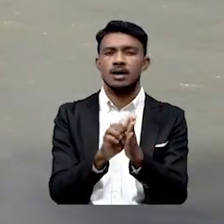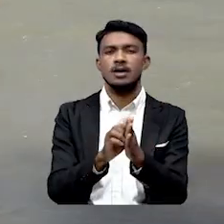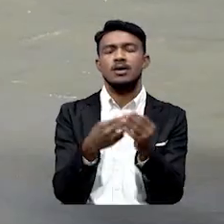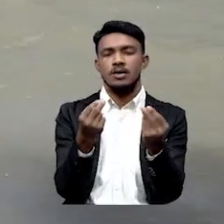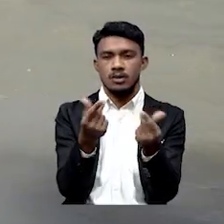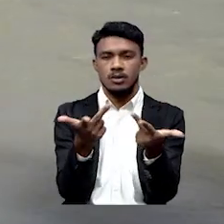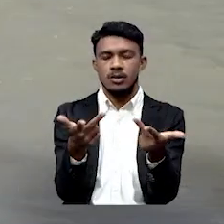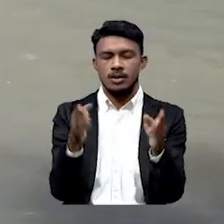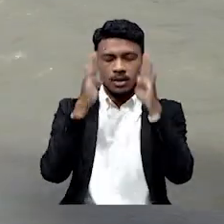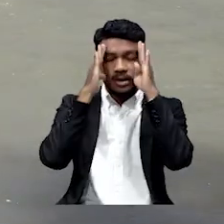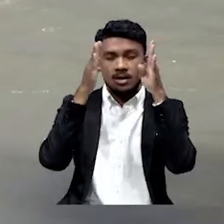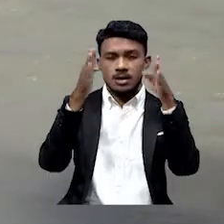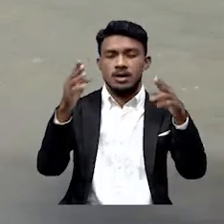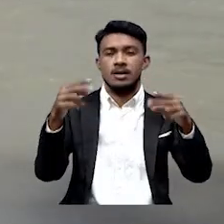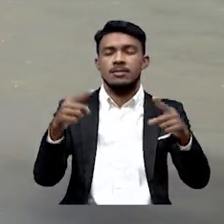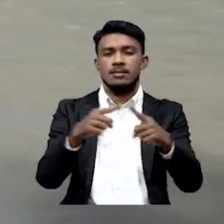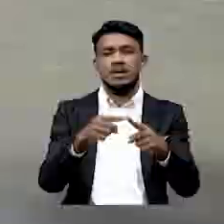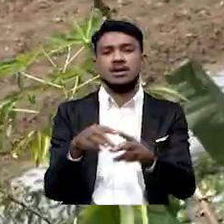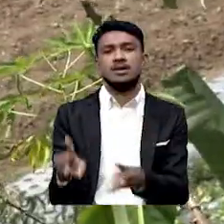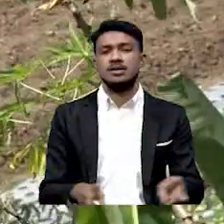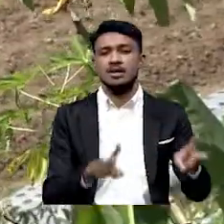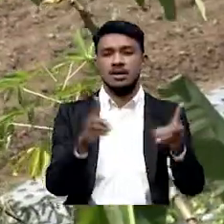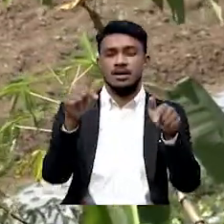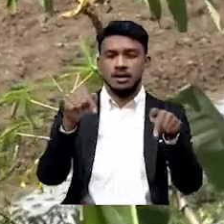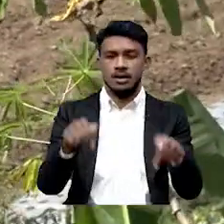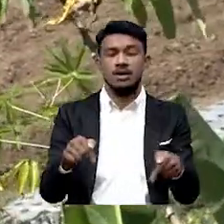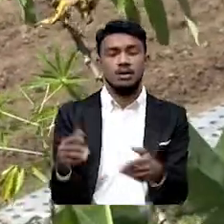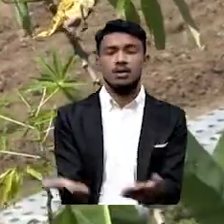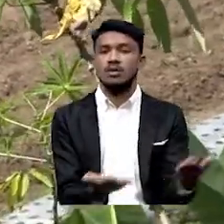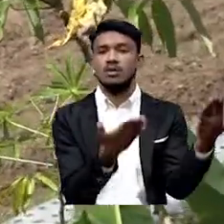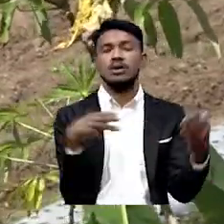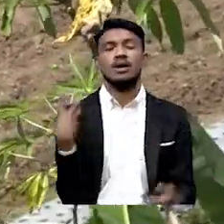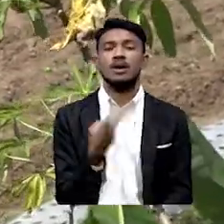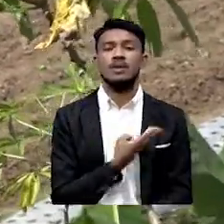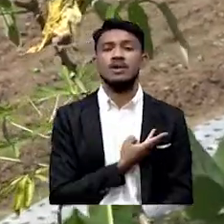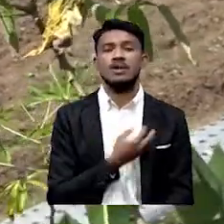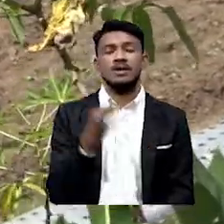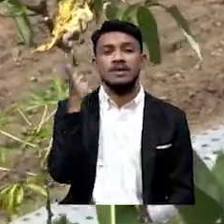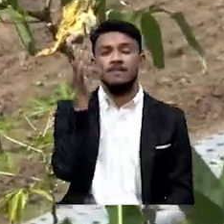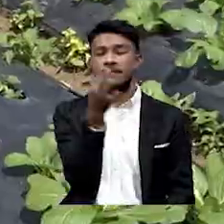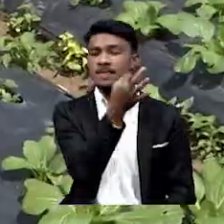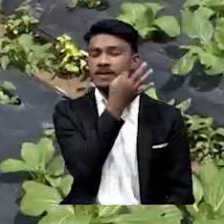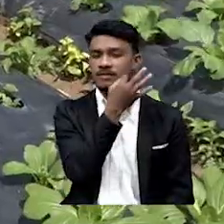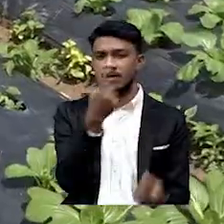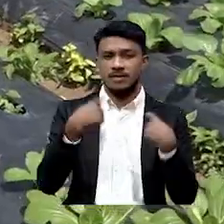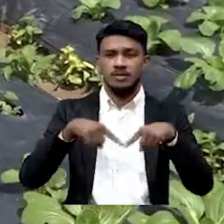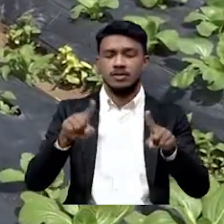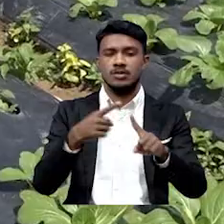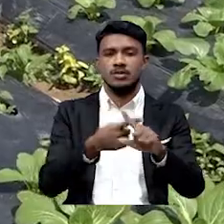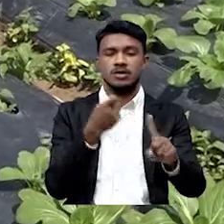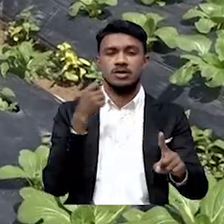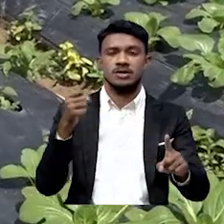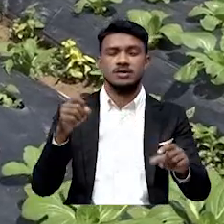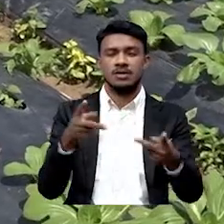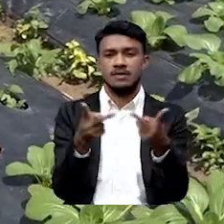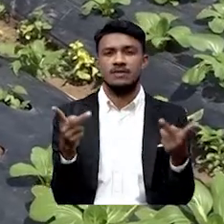tamatam ba minha estrada né, tamba estrada né atu lori amine produto, sai os fatin né, ia suco ho holau ho. Fato nele né